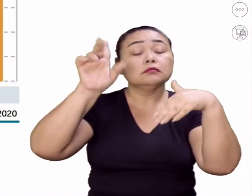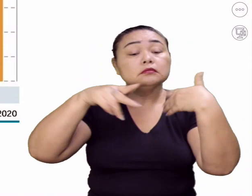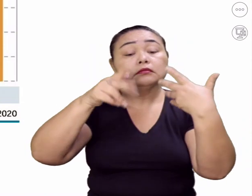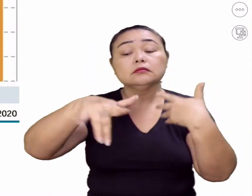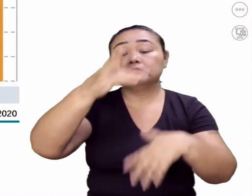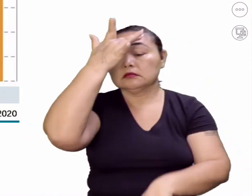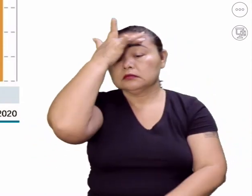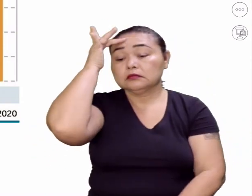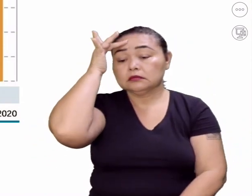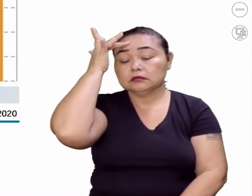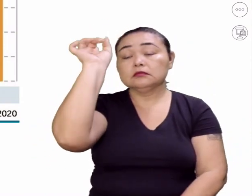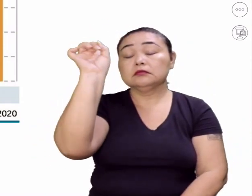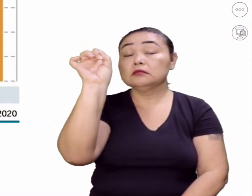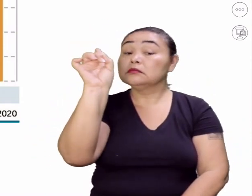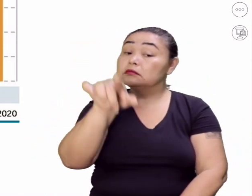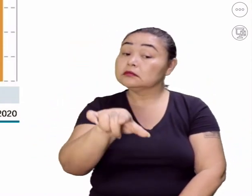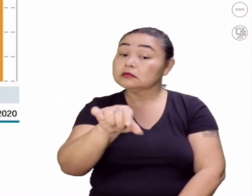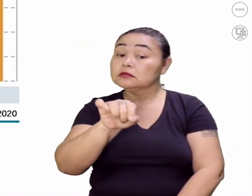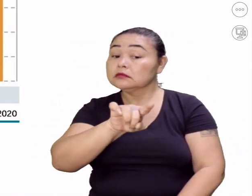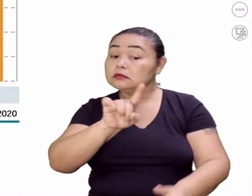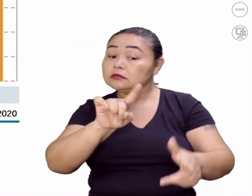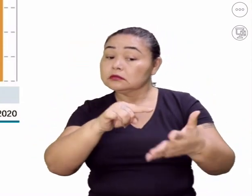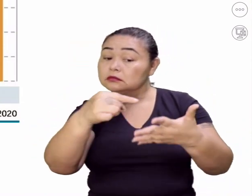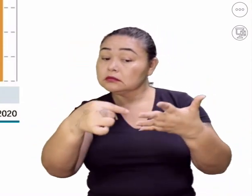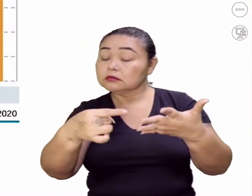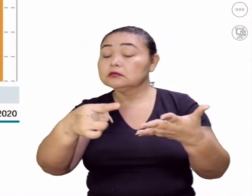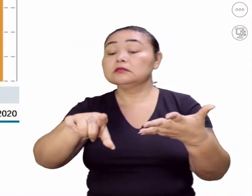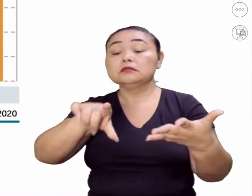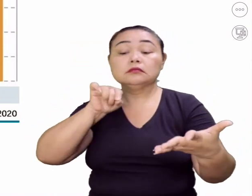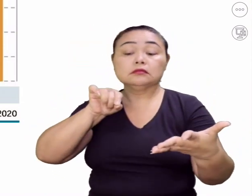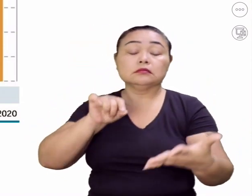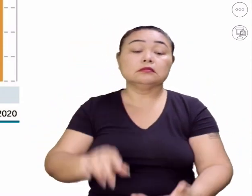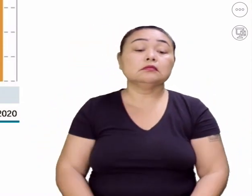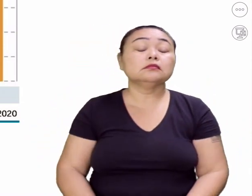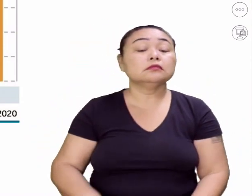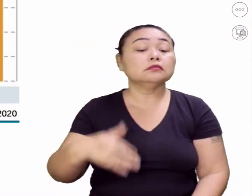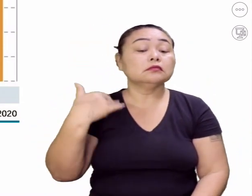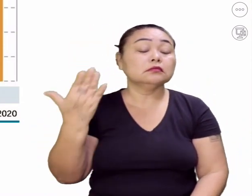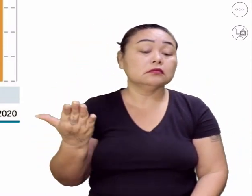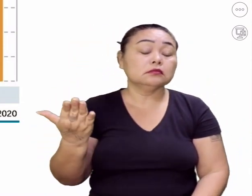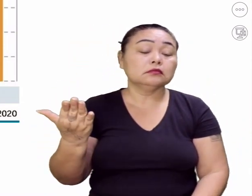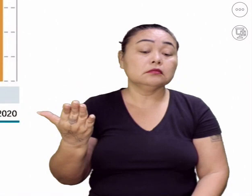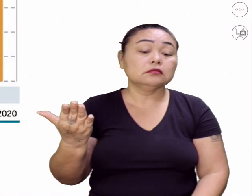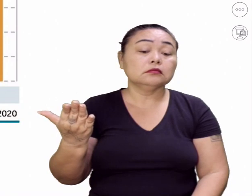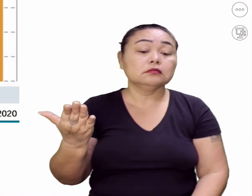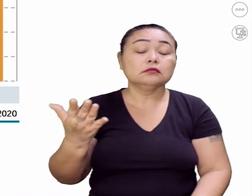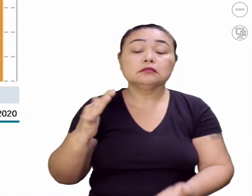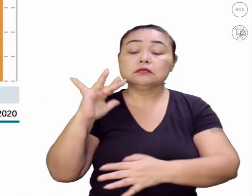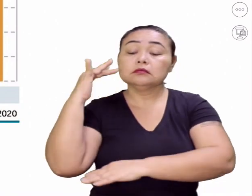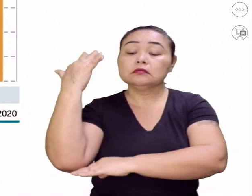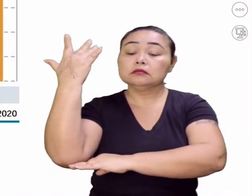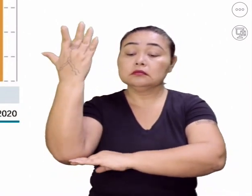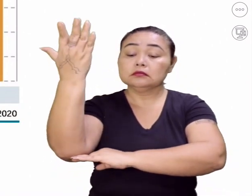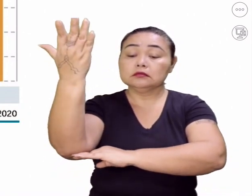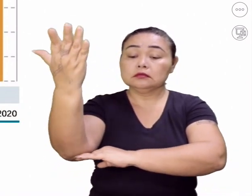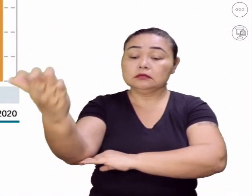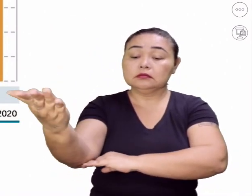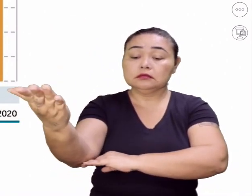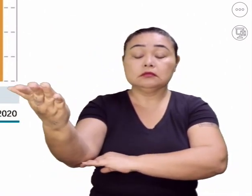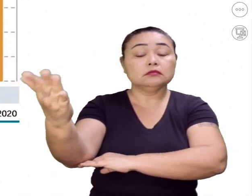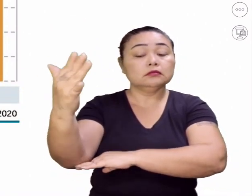a pessoa tome suas decisões. Beleza? Rogério, e aí também tem a questão do desmatamento, que também